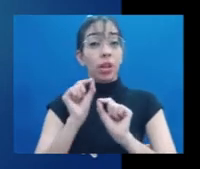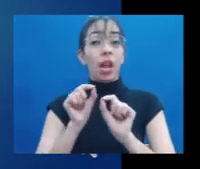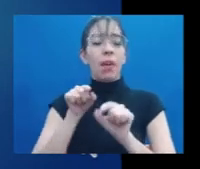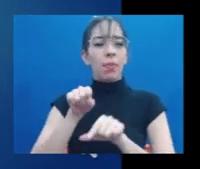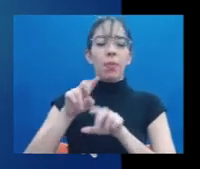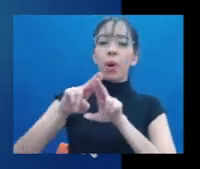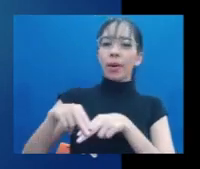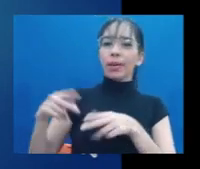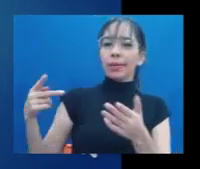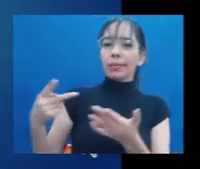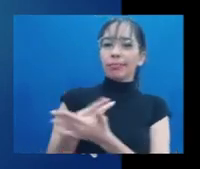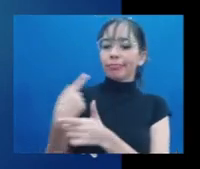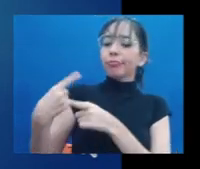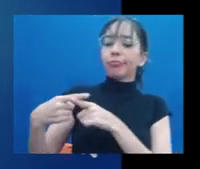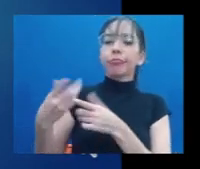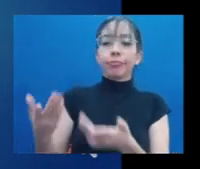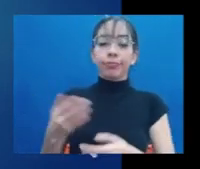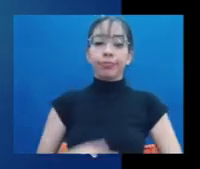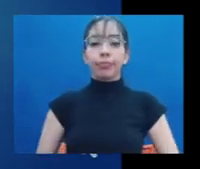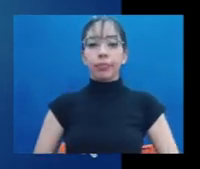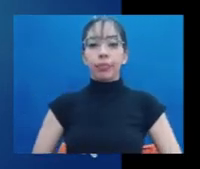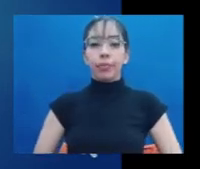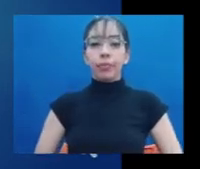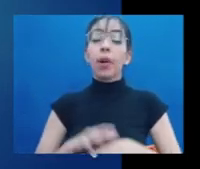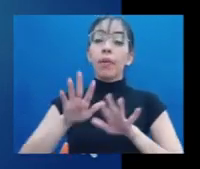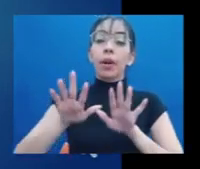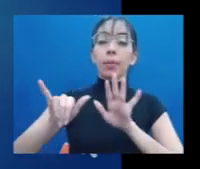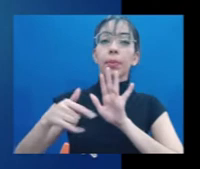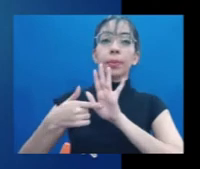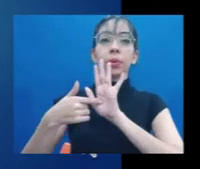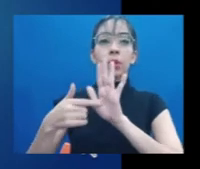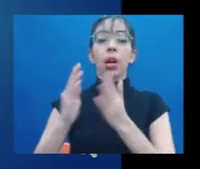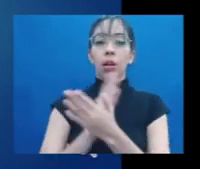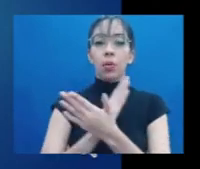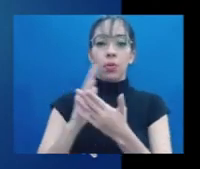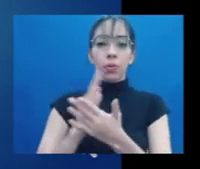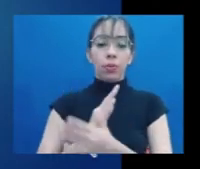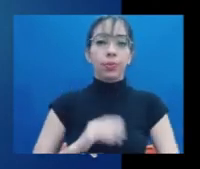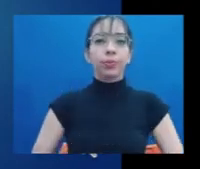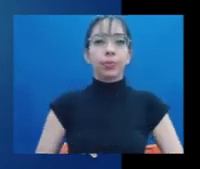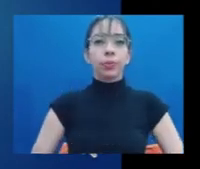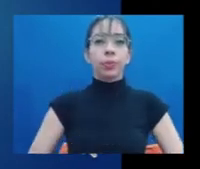Se unindo ali para corroborar num acidente. Então, vamos ver aí esses casos que eu vou.